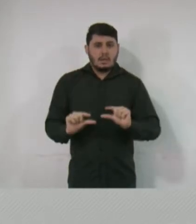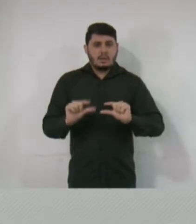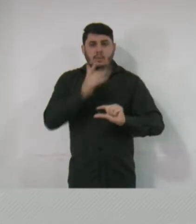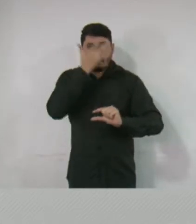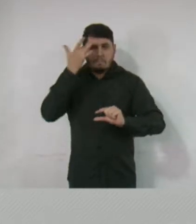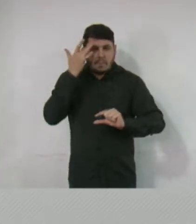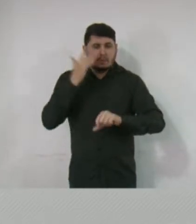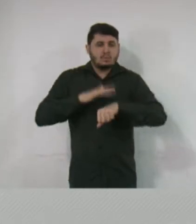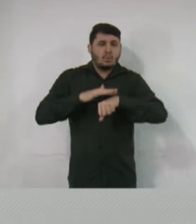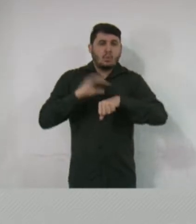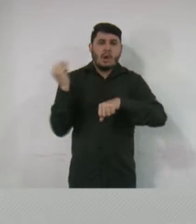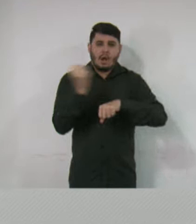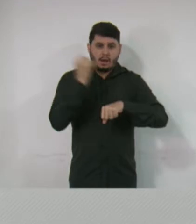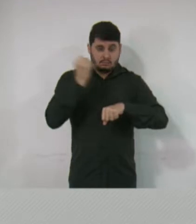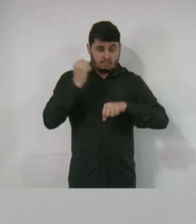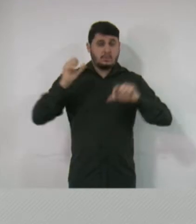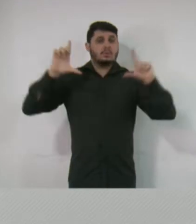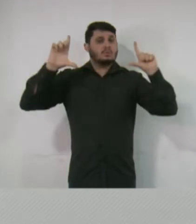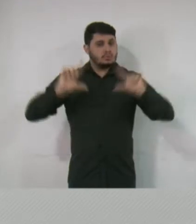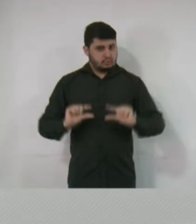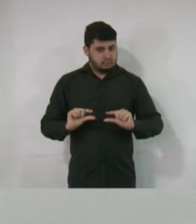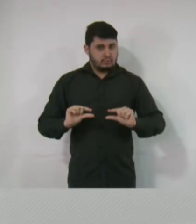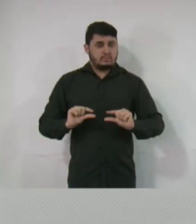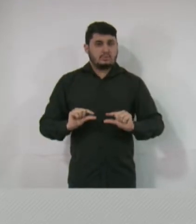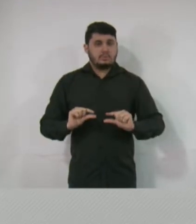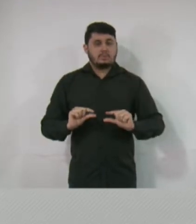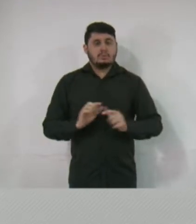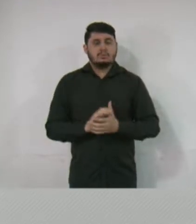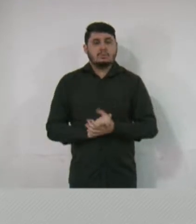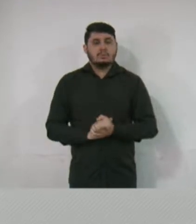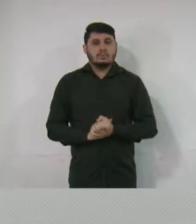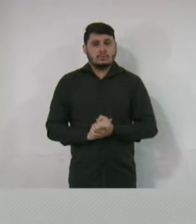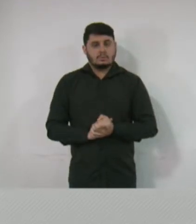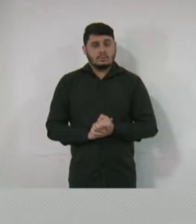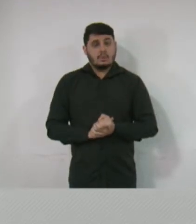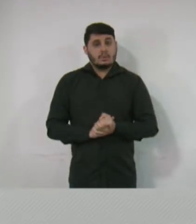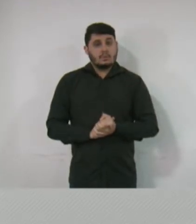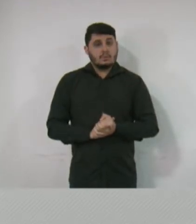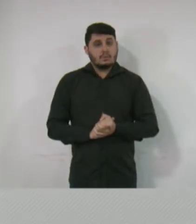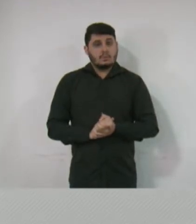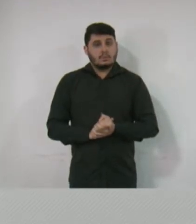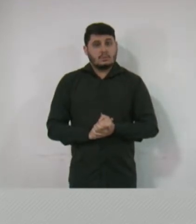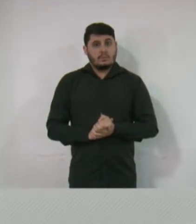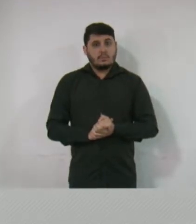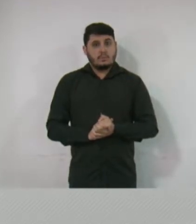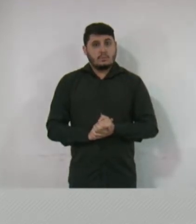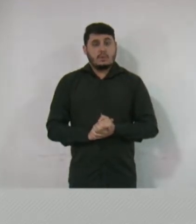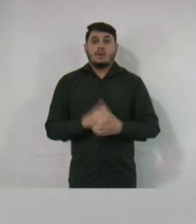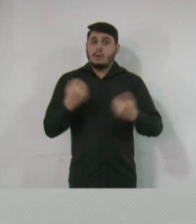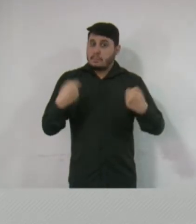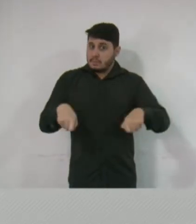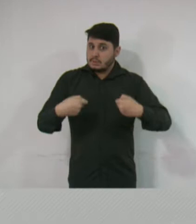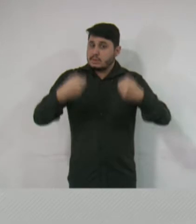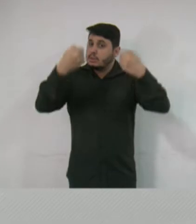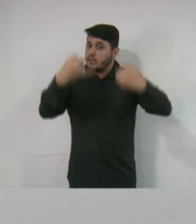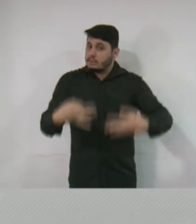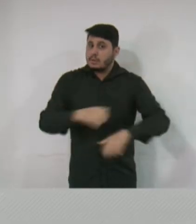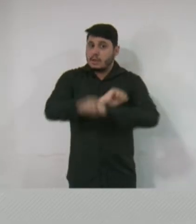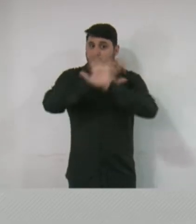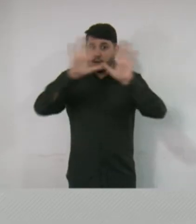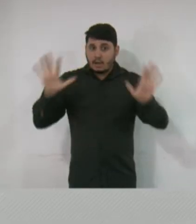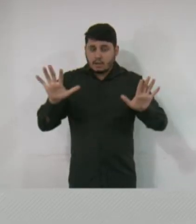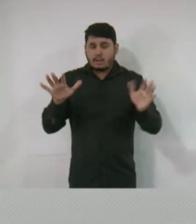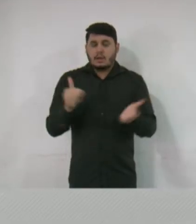4 semanas de redução de casos graves, sendo que o que a gente pode deixar bem claro é que desde a